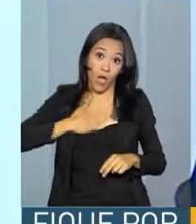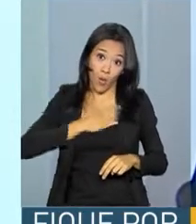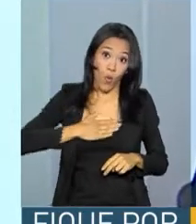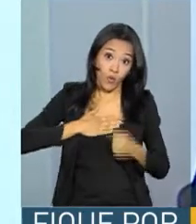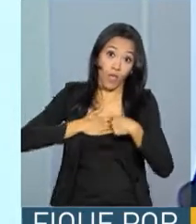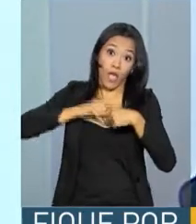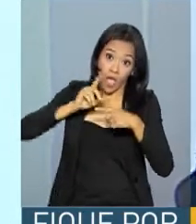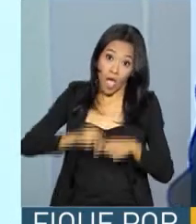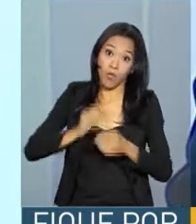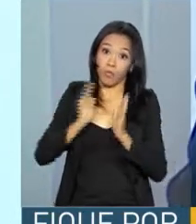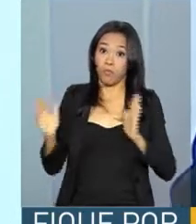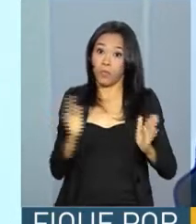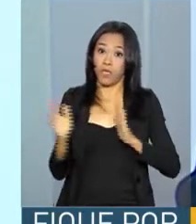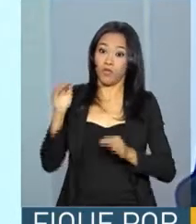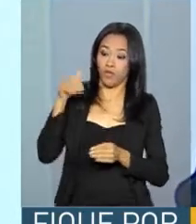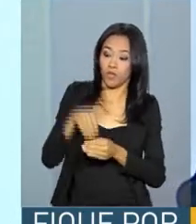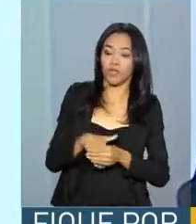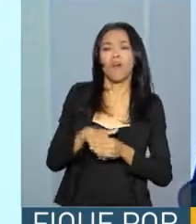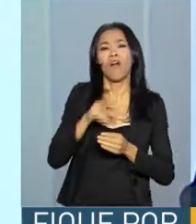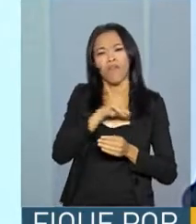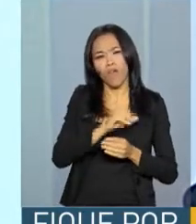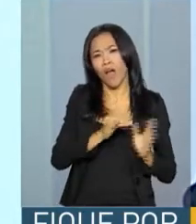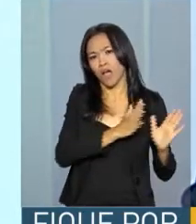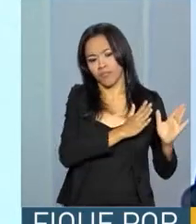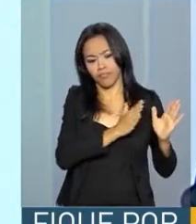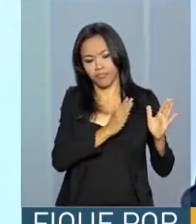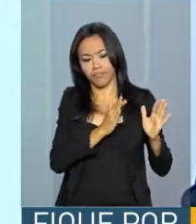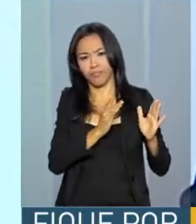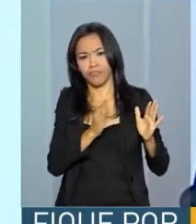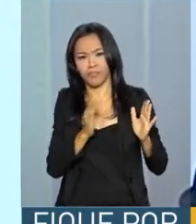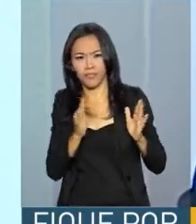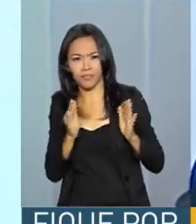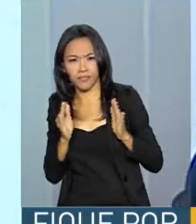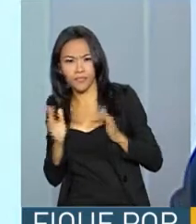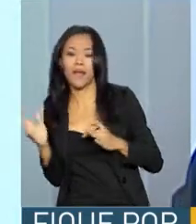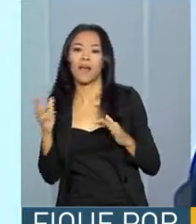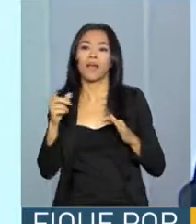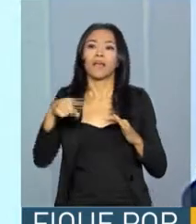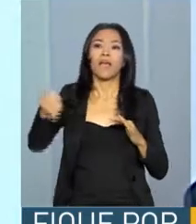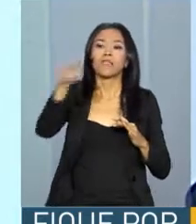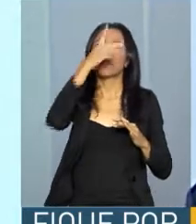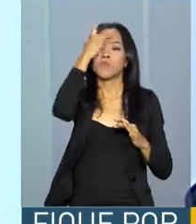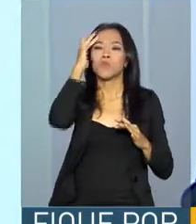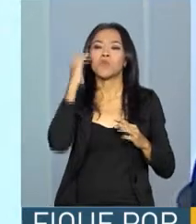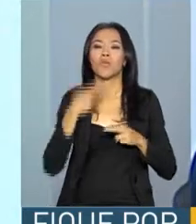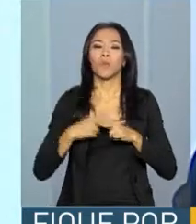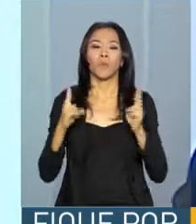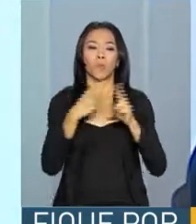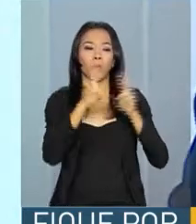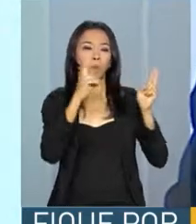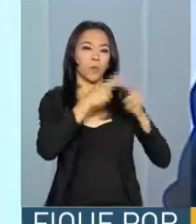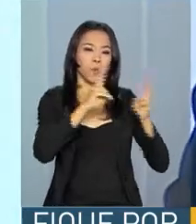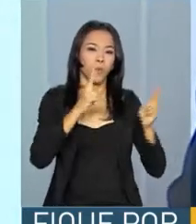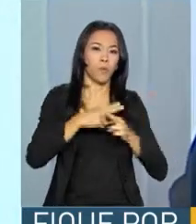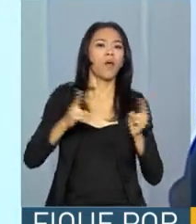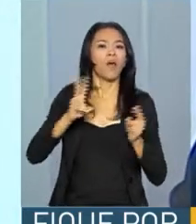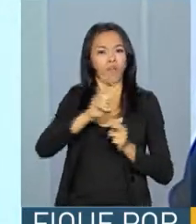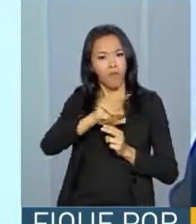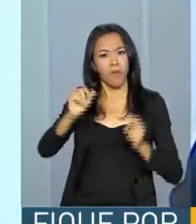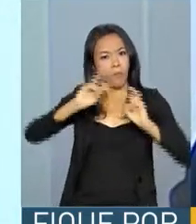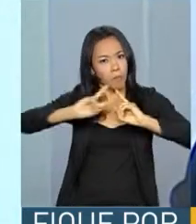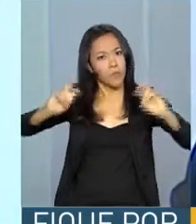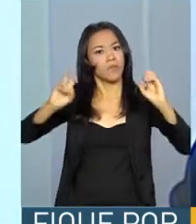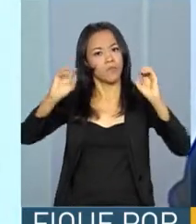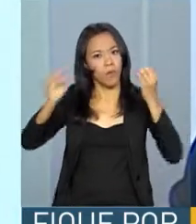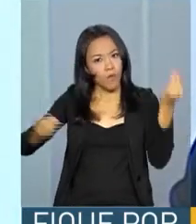eleitoral, o governo estará sendo reconhecido pelo desmascaramento daqueles que se mascararam para urdir o que urdiram,